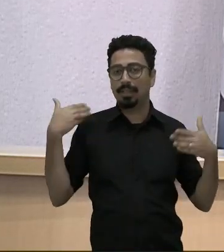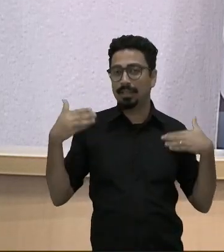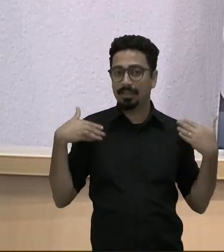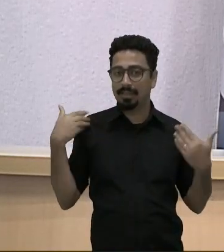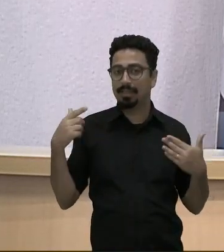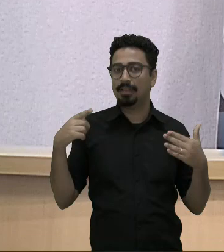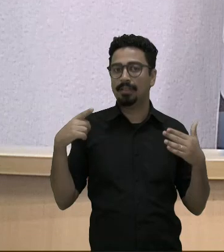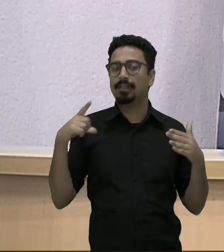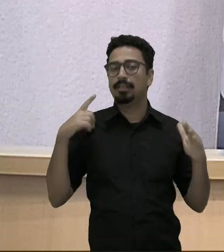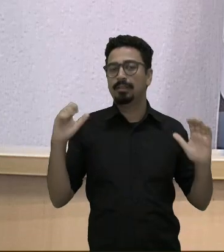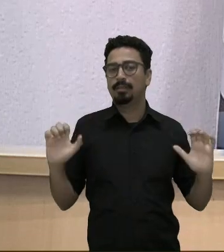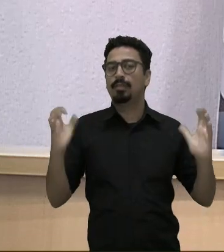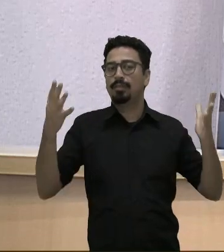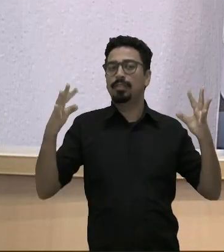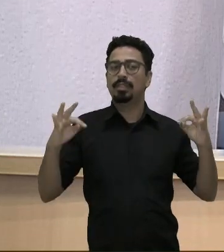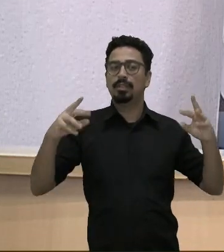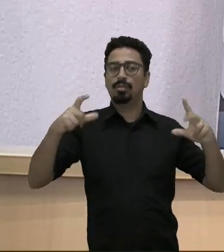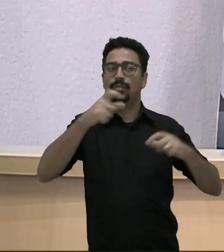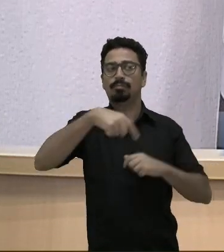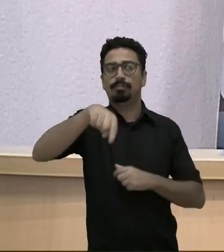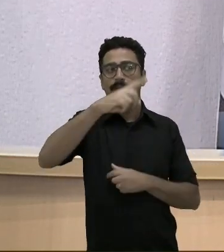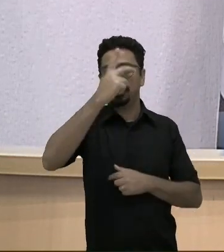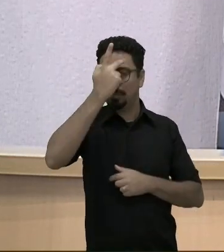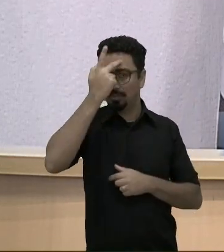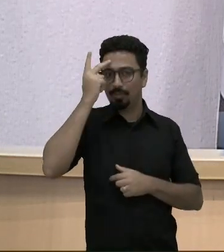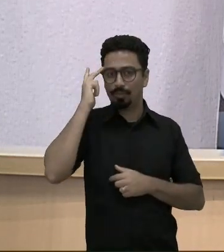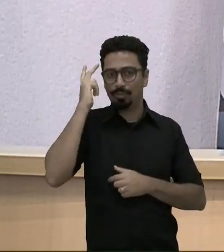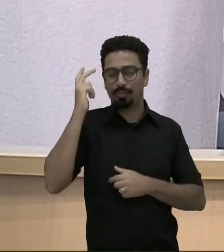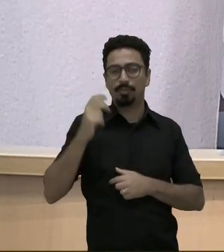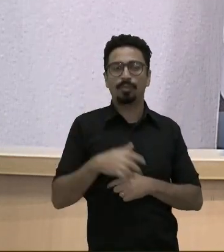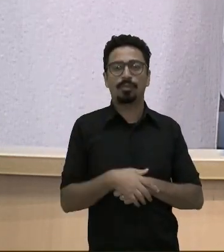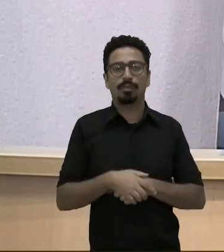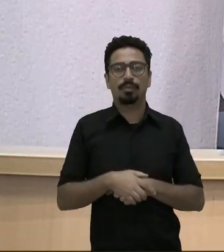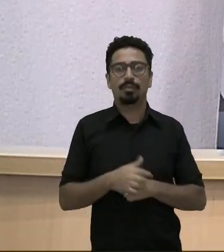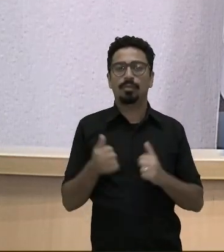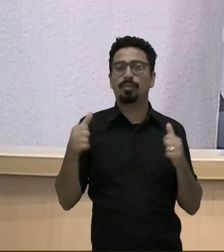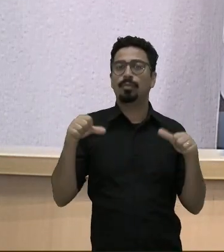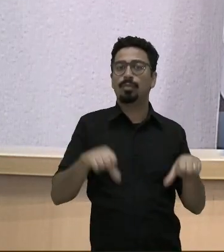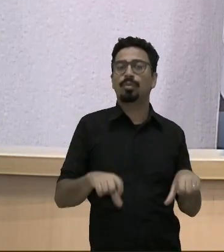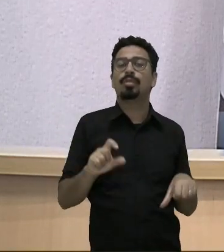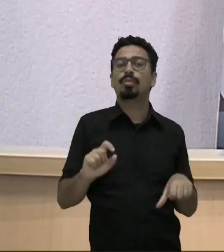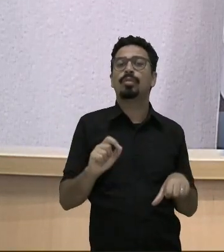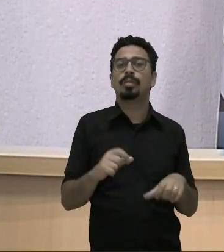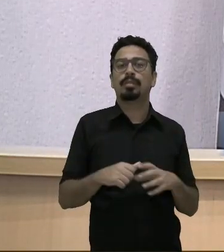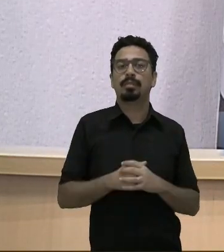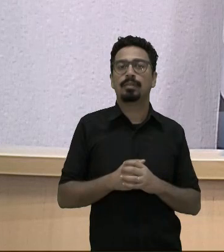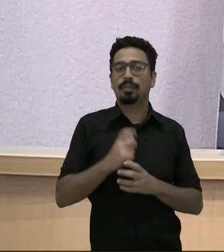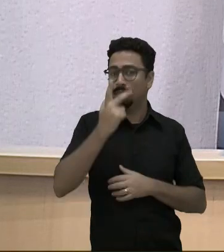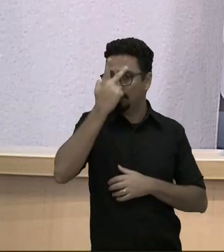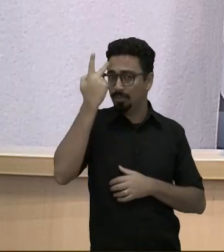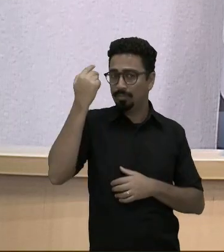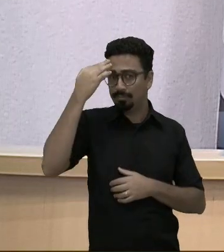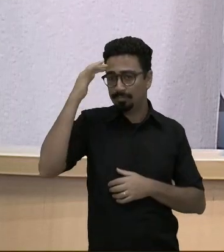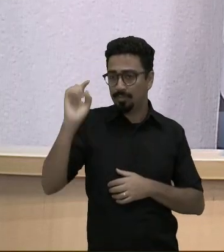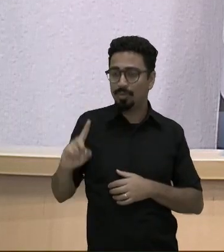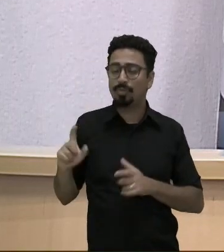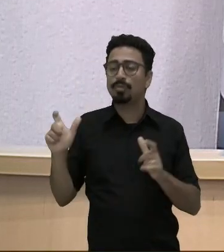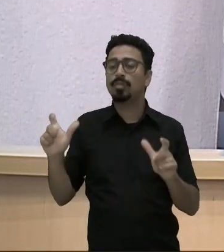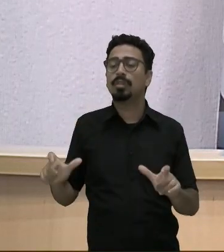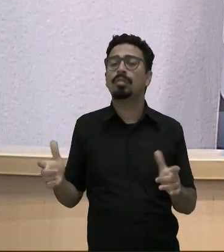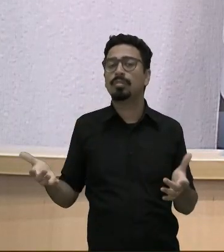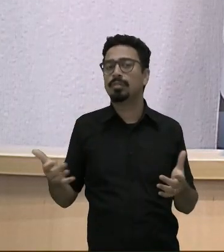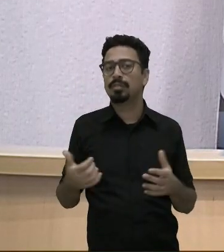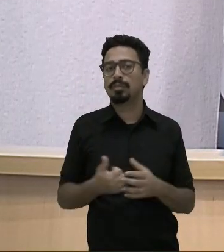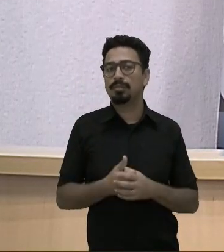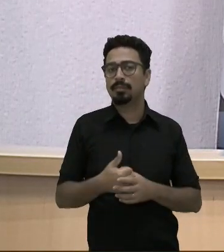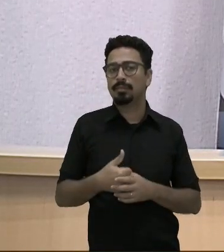de todos os pessoal aqui. Agora, o pior, o pessoal não sabe de onde vem. Sabe